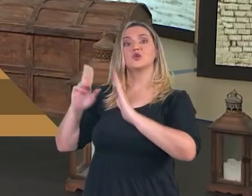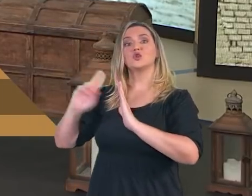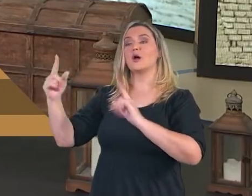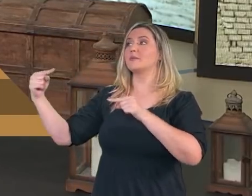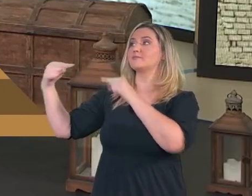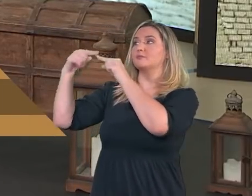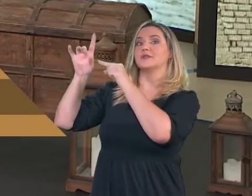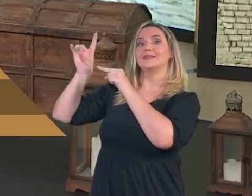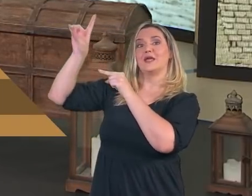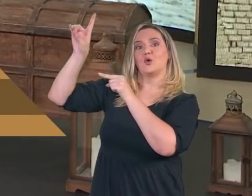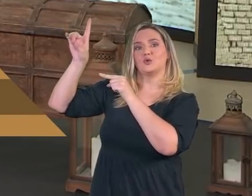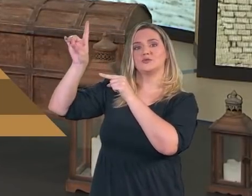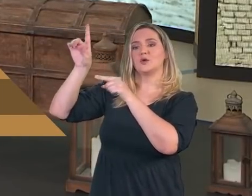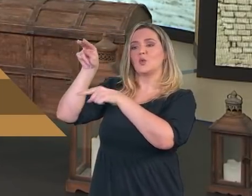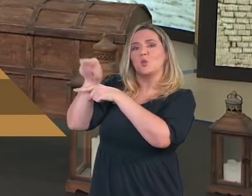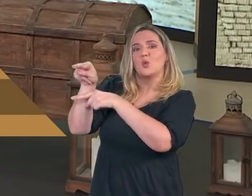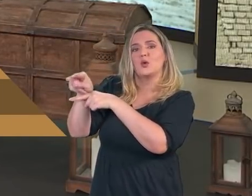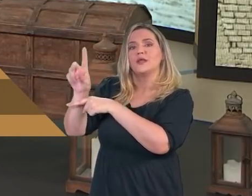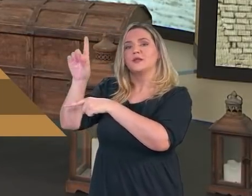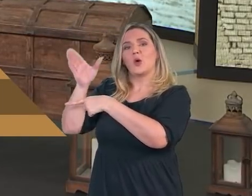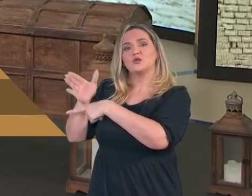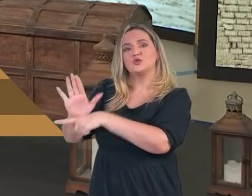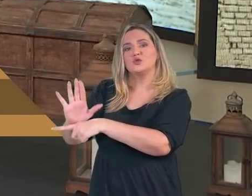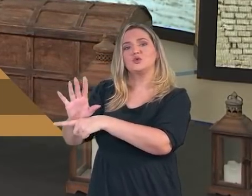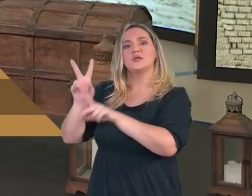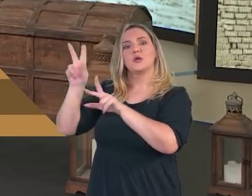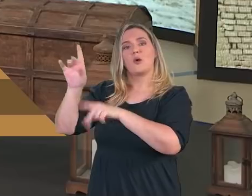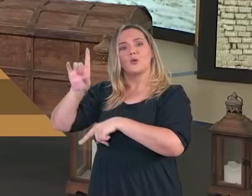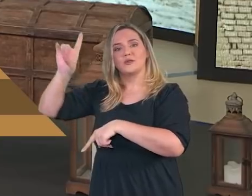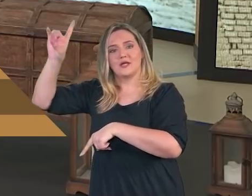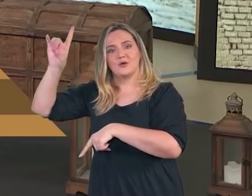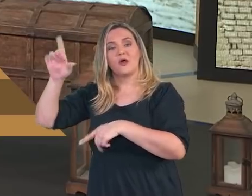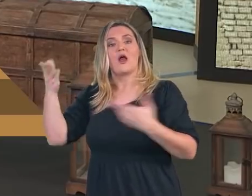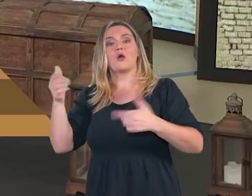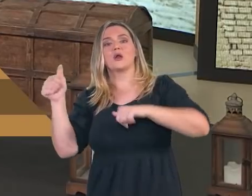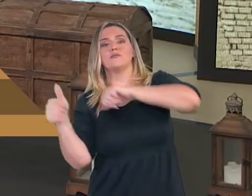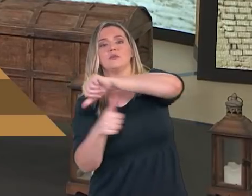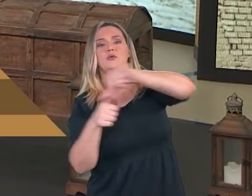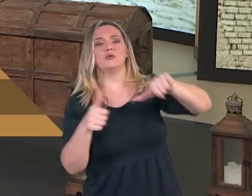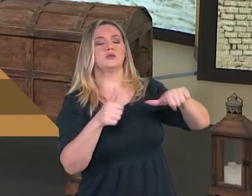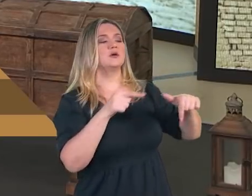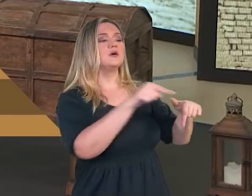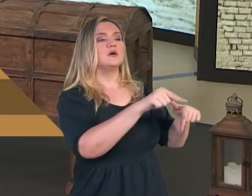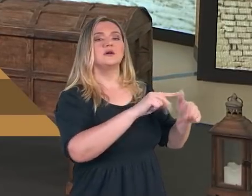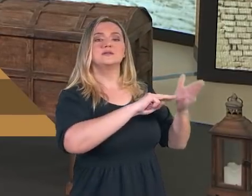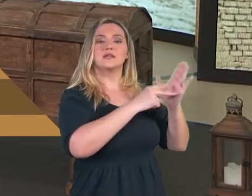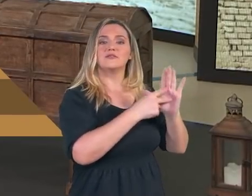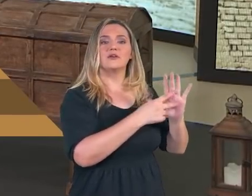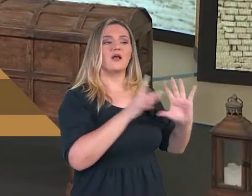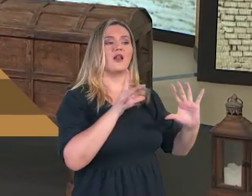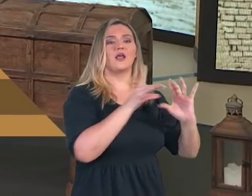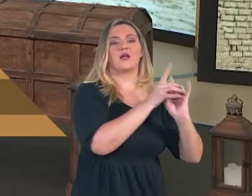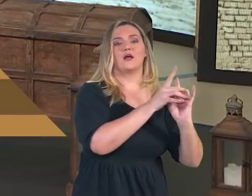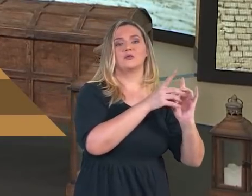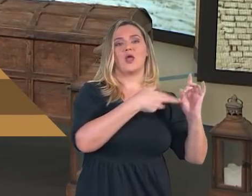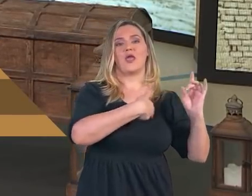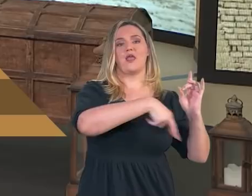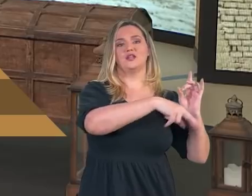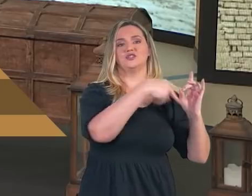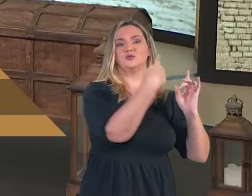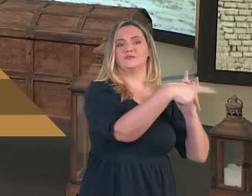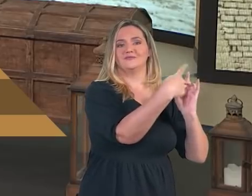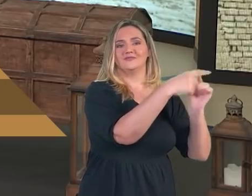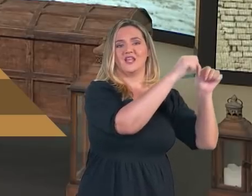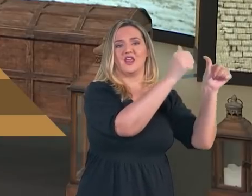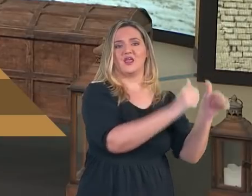daqueles rapazes, tanto em sua forma hebraica como em sua forma babilônica, tinham a ver com a filiação religiosa do momento, de modo